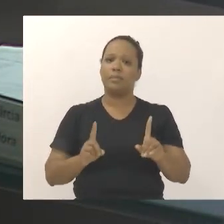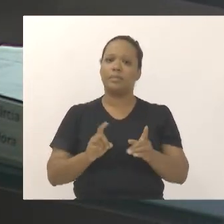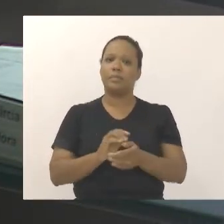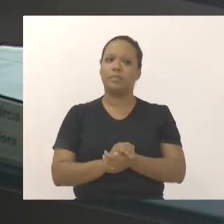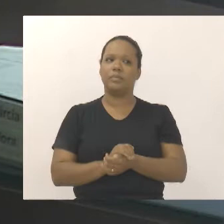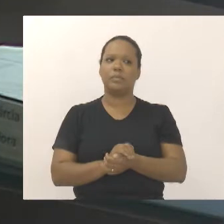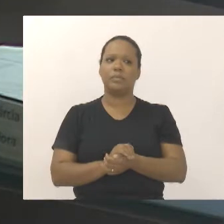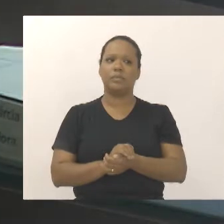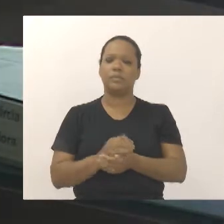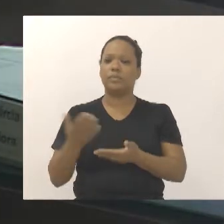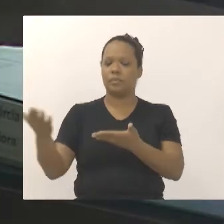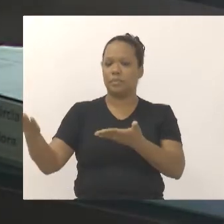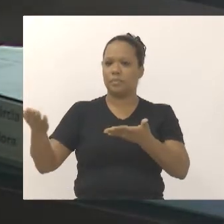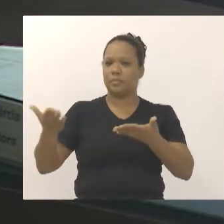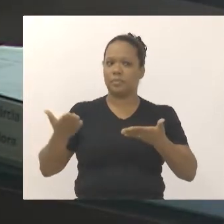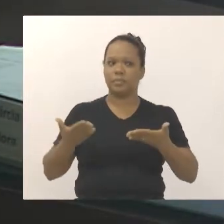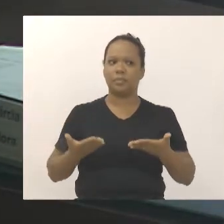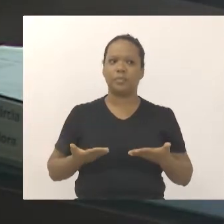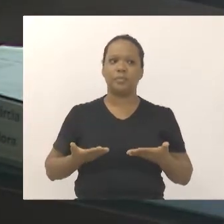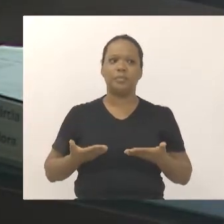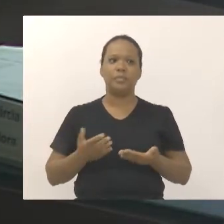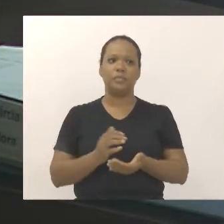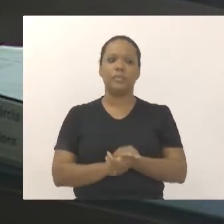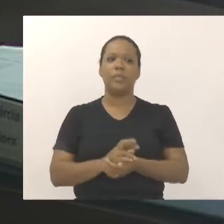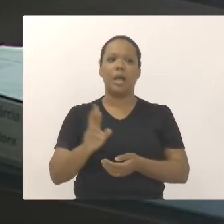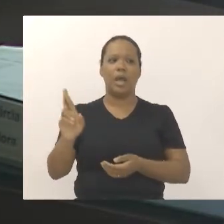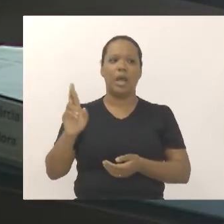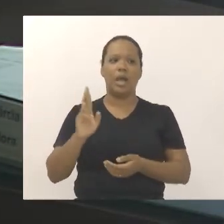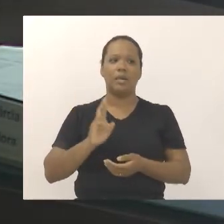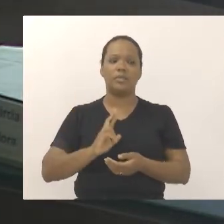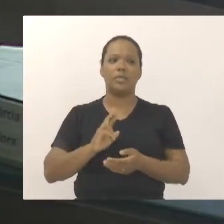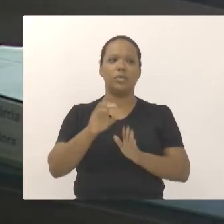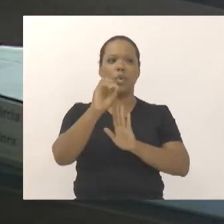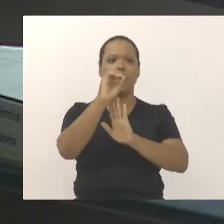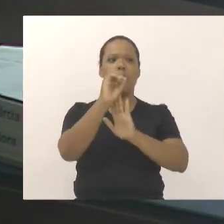minhas mãos chegou a